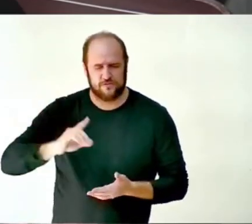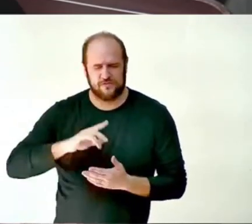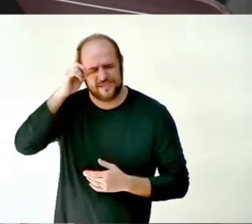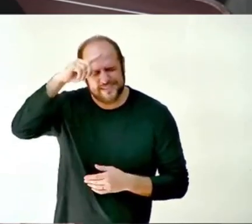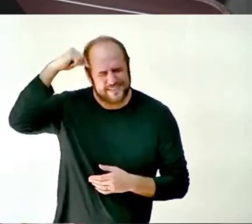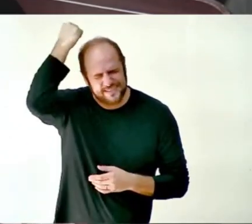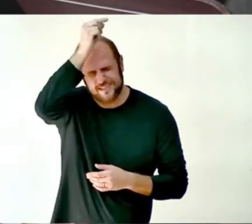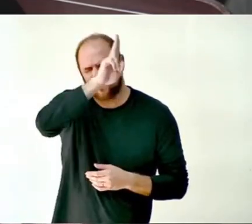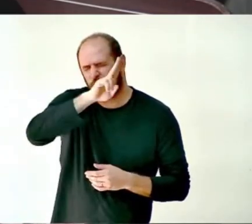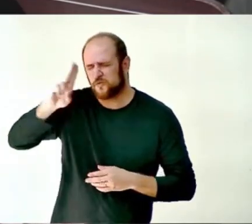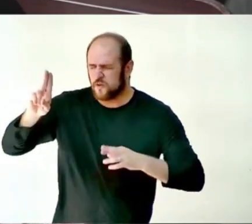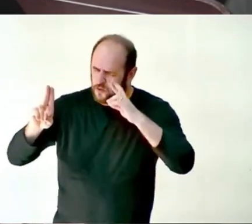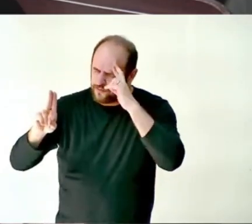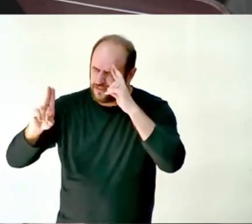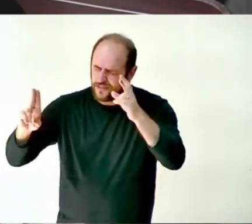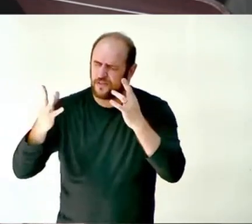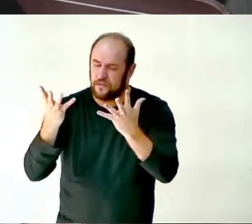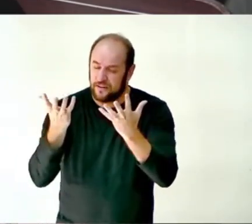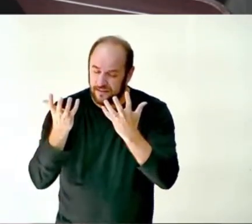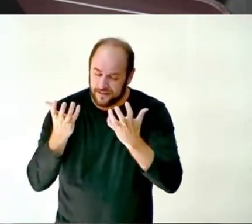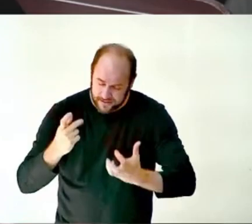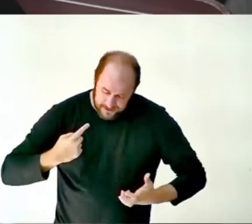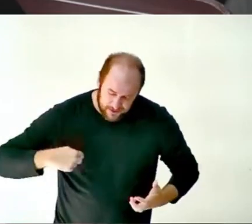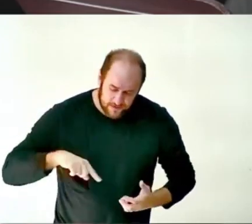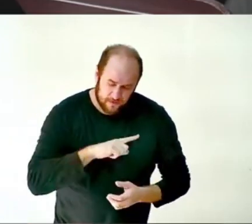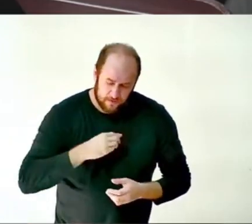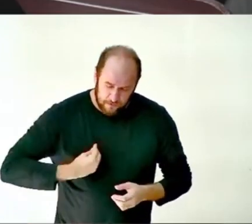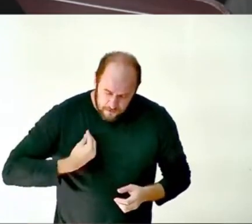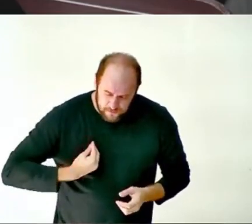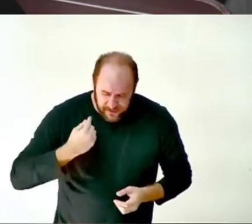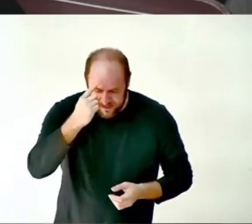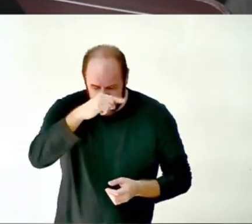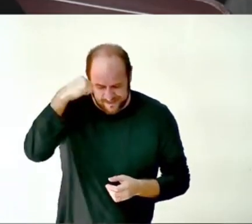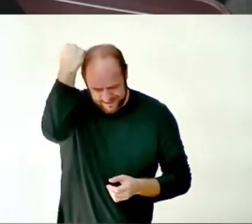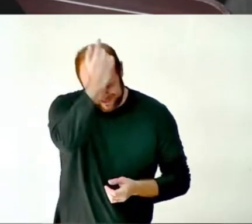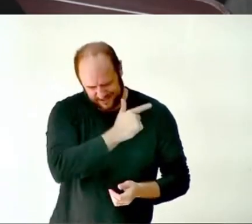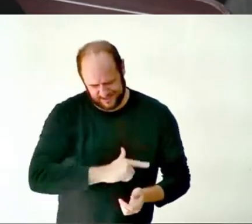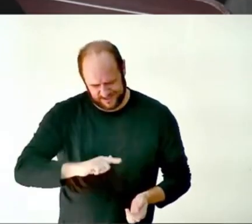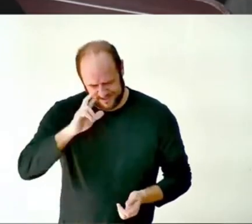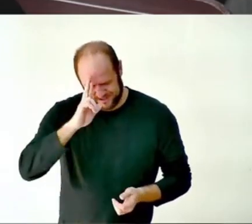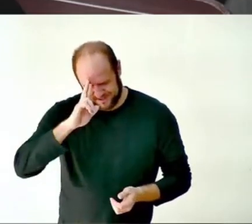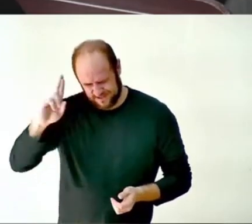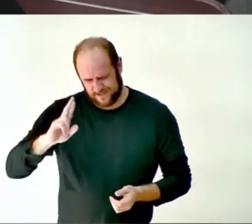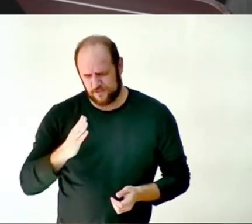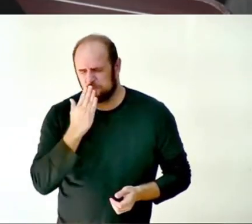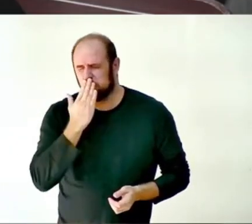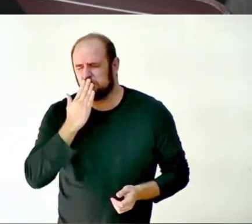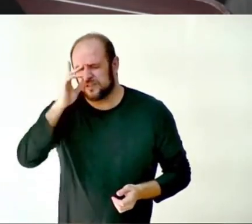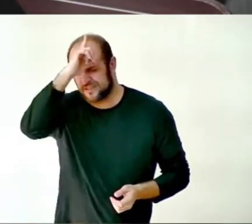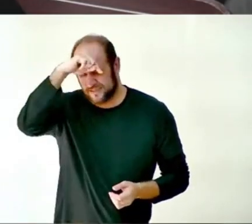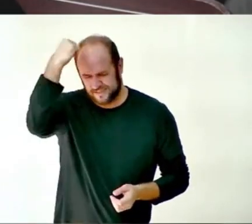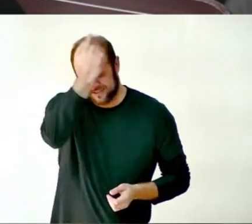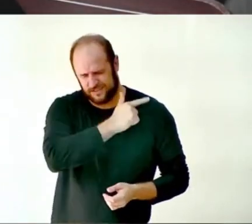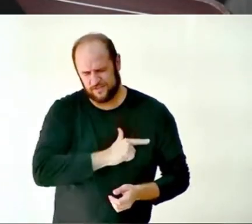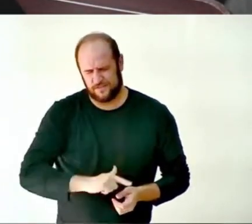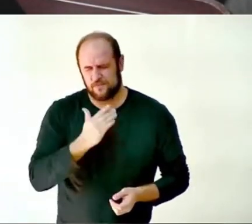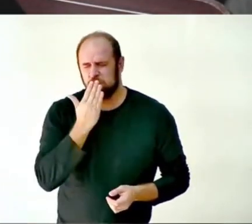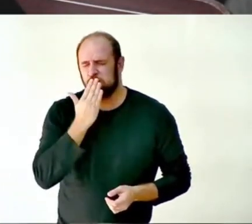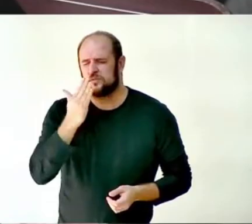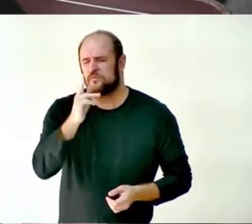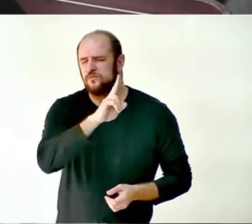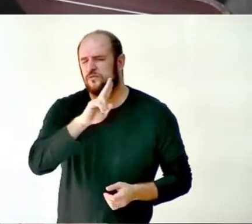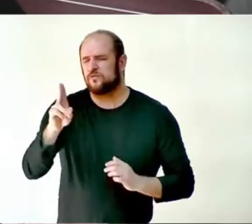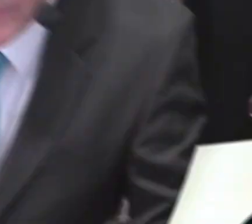nome, Senhor, e nós queremos isso, uma vida santificada no Senhor. Santifica-nos, Te pedimos, em nome